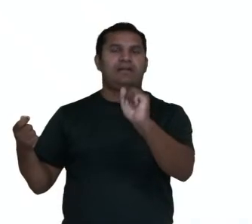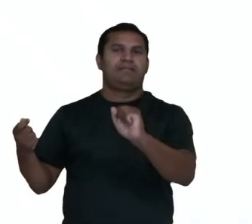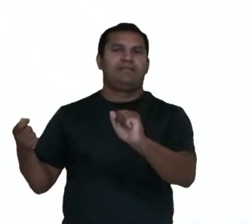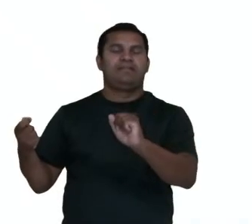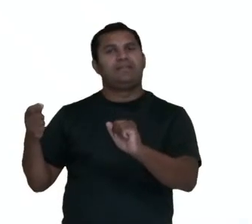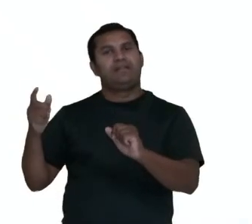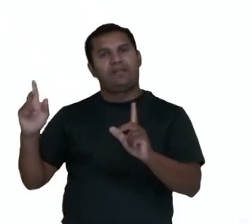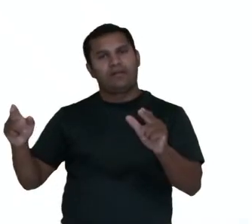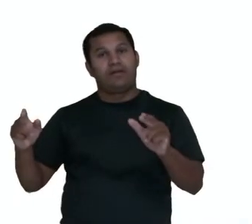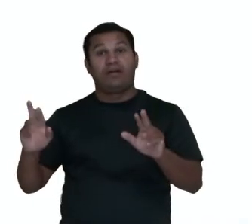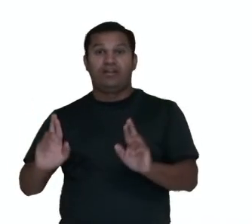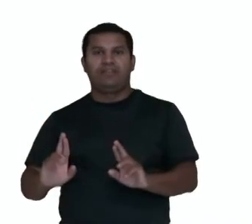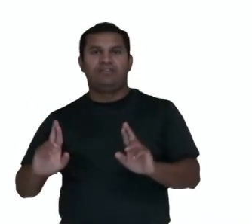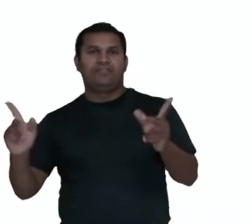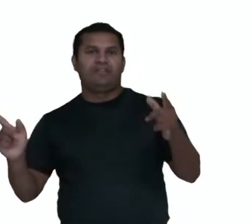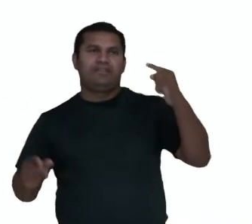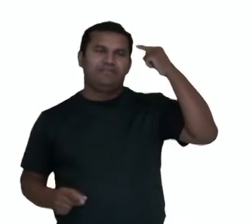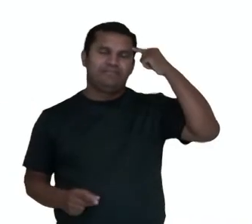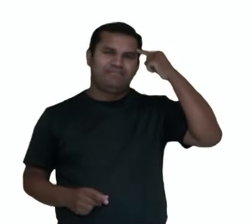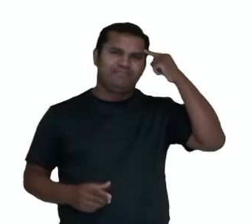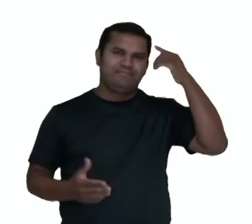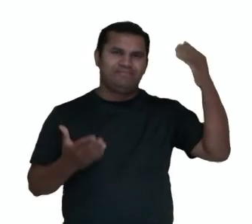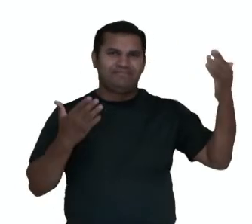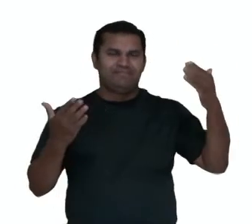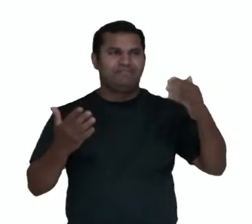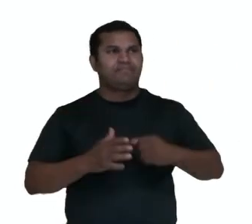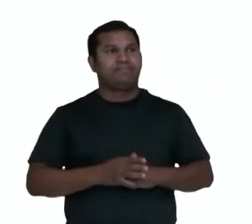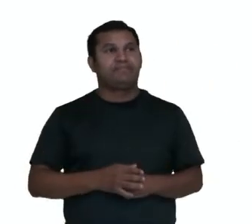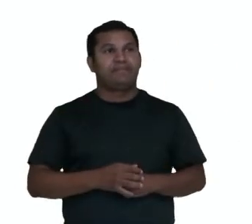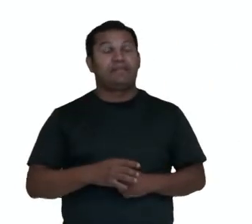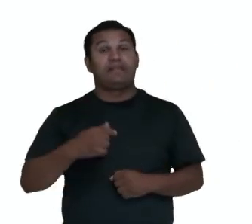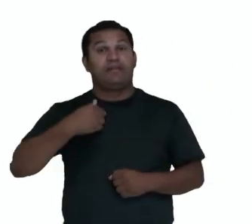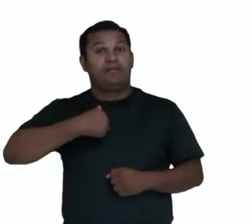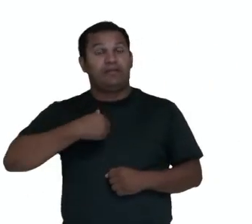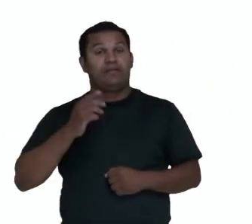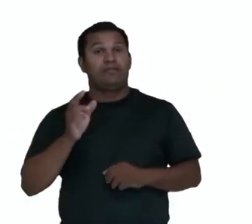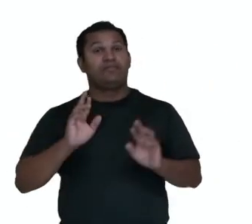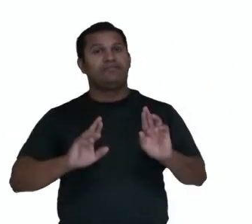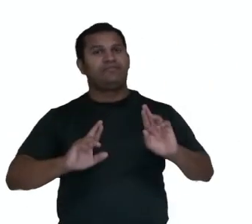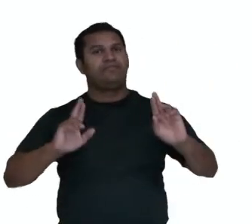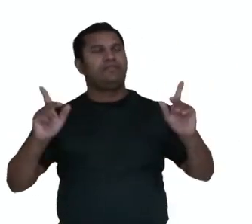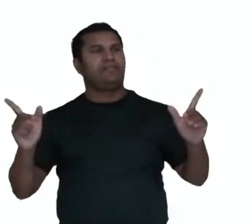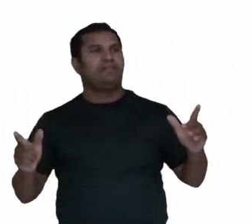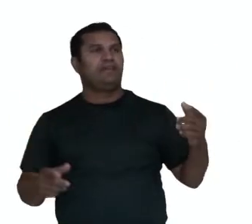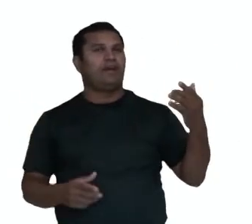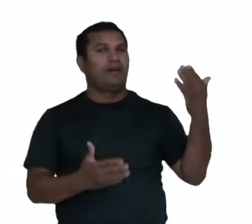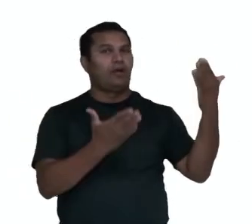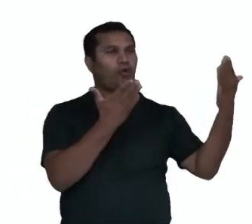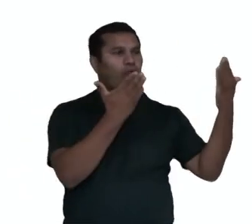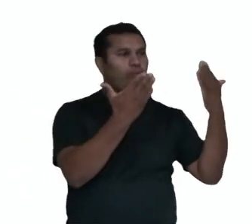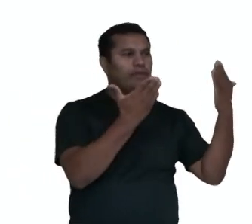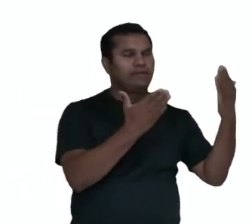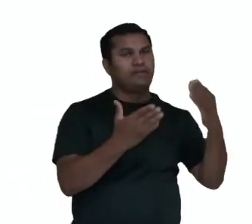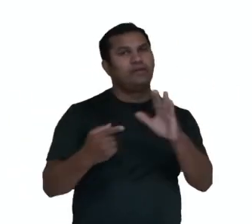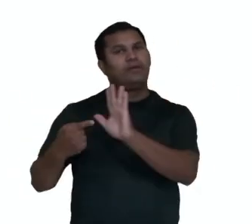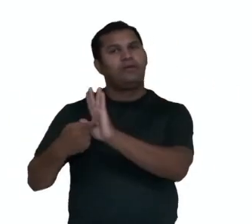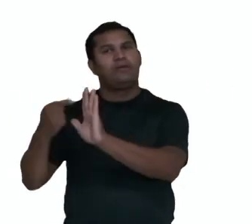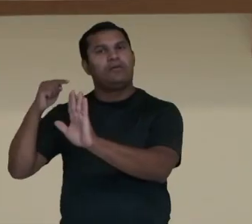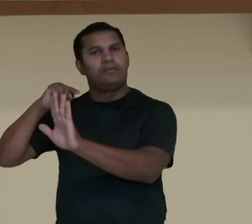estabelecem uma comparação. A comparação é aquela que utiliza termos comparativos para estabelecer uma comparação, ou